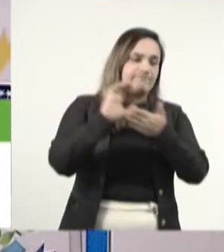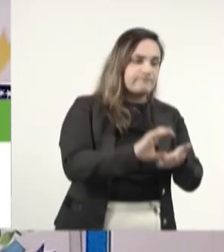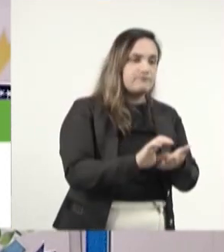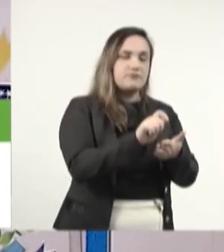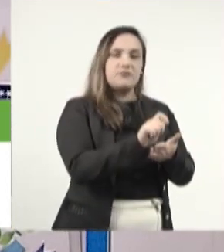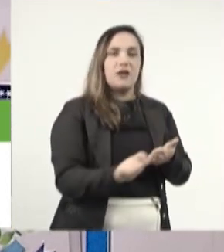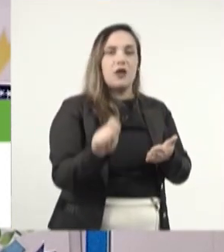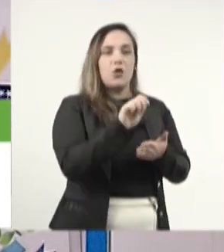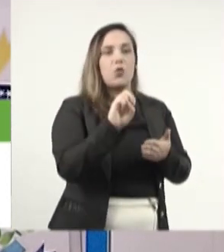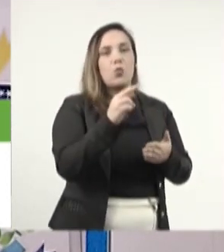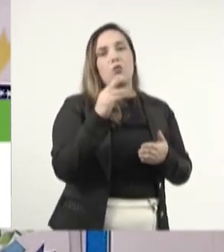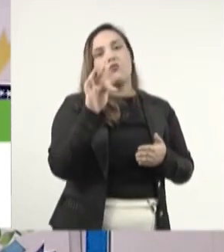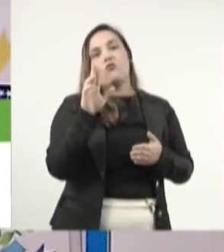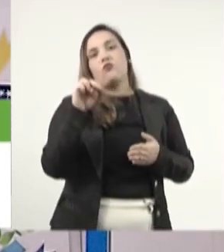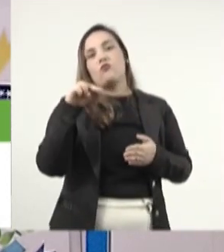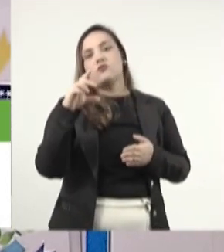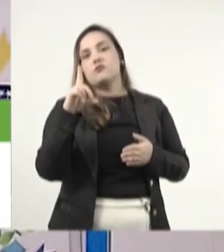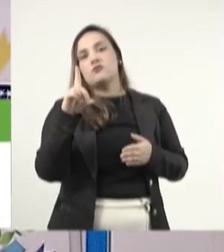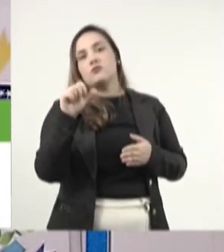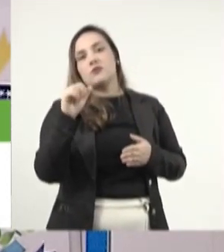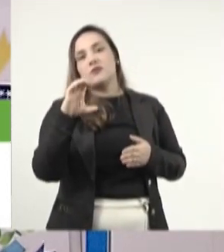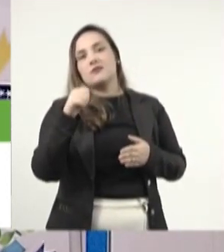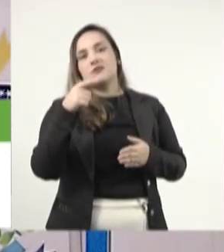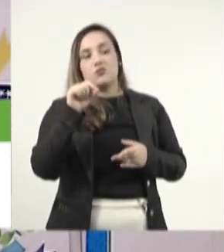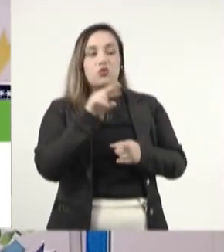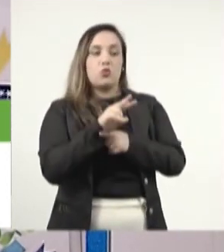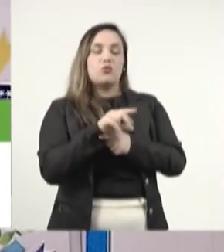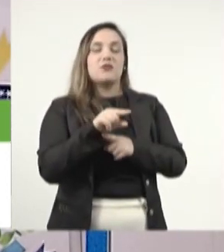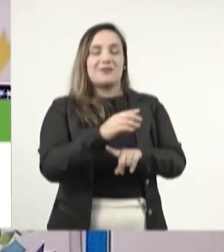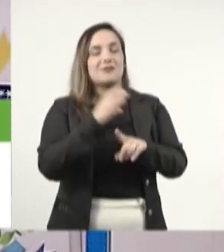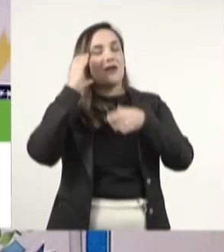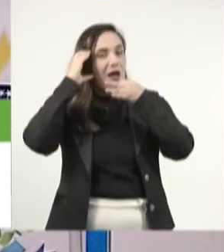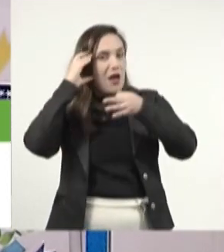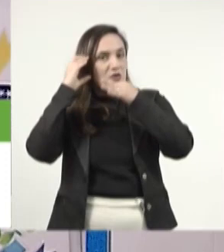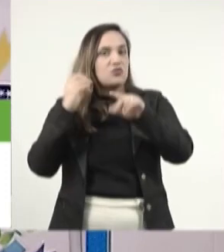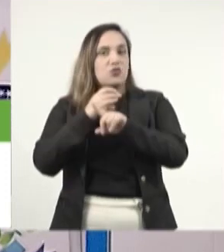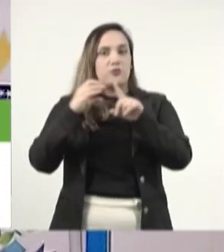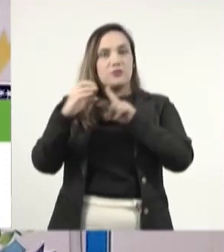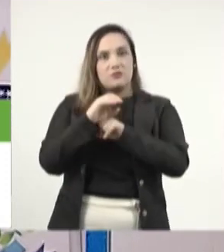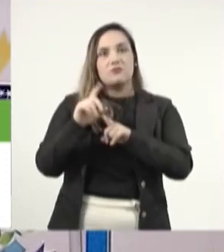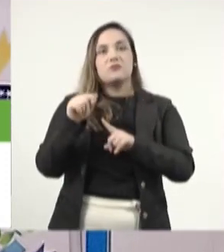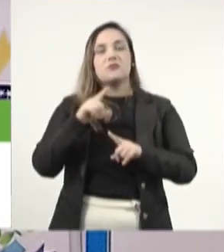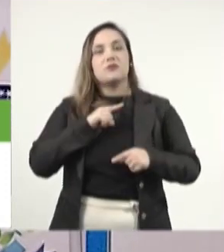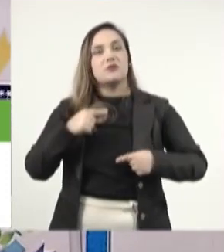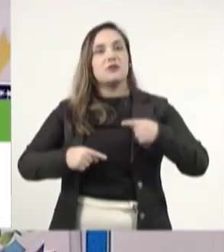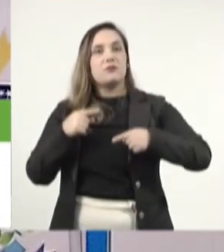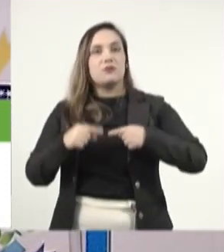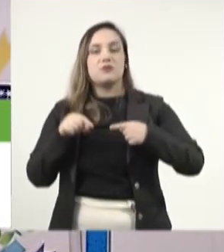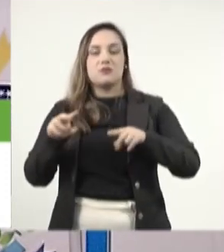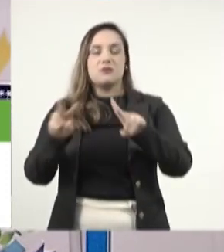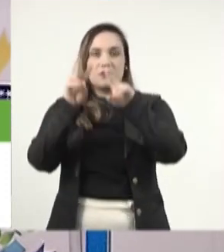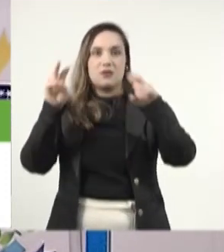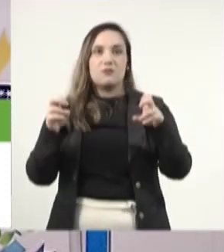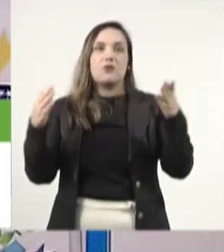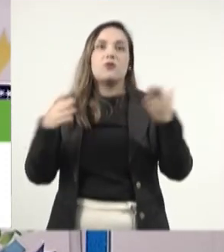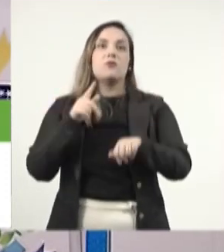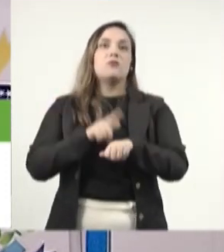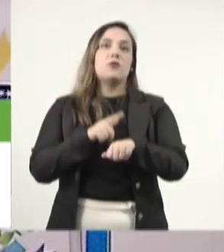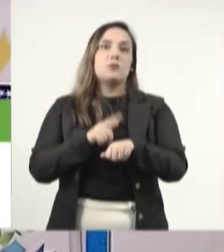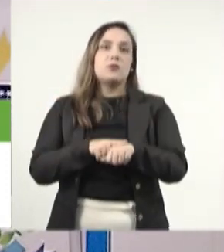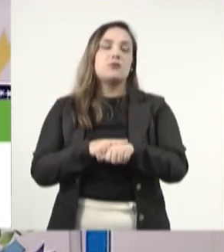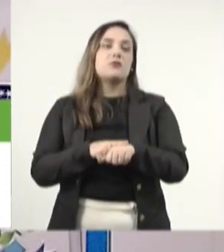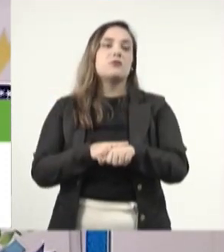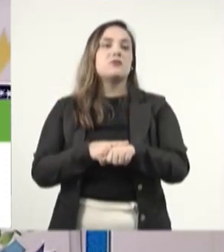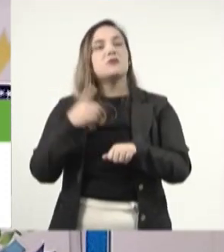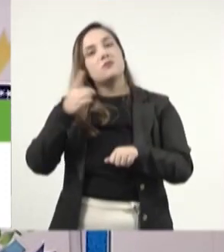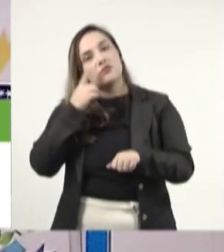para as fundações que fazem a gestão dessas rádios comunitárias. Inclusive, no debate desse tema durante a ordem do dia, os deputados